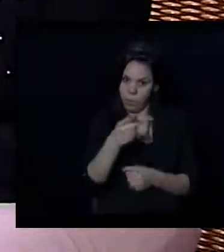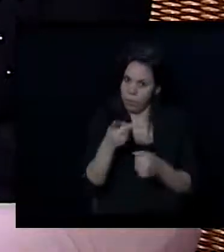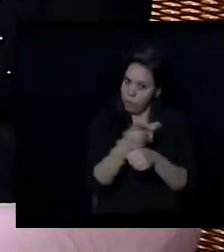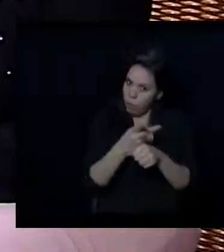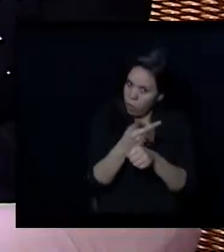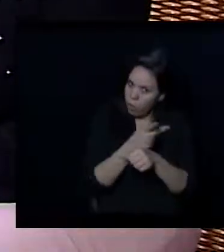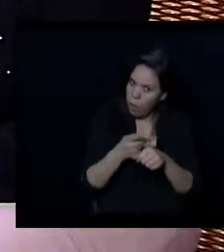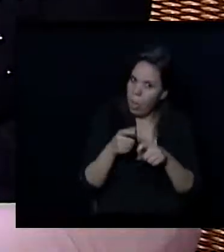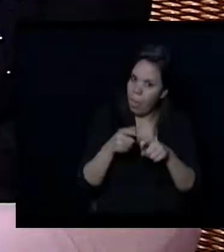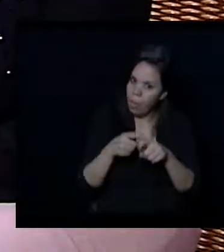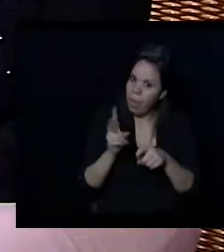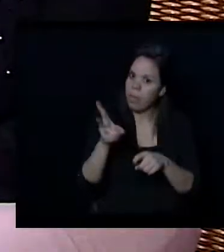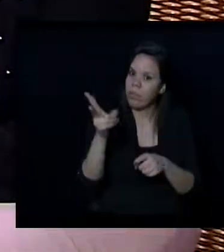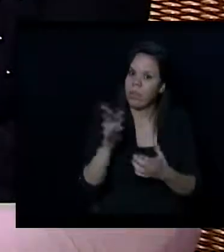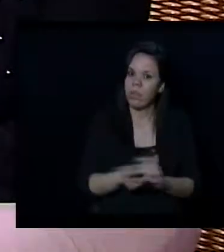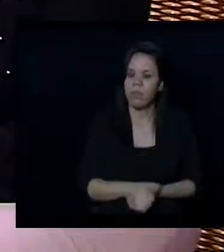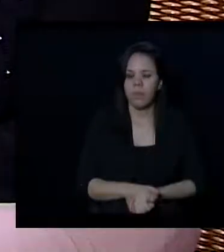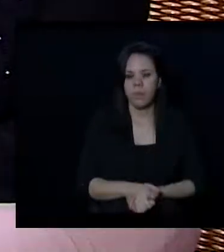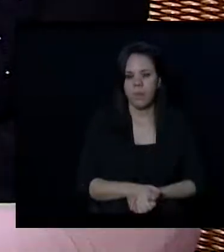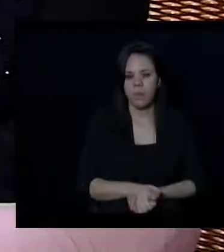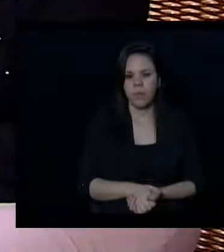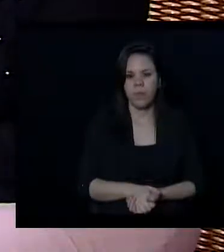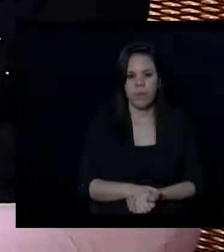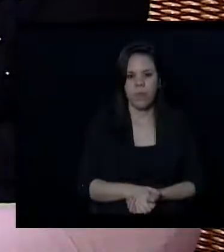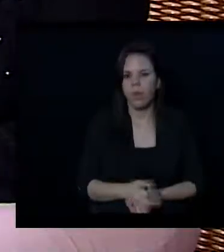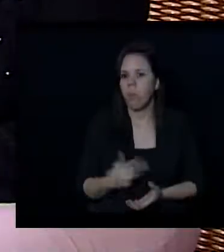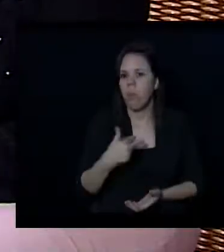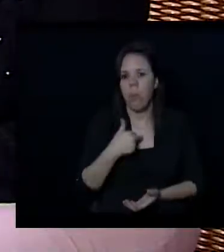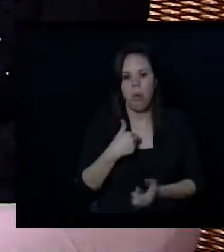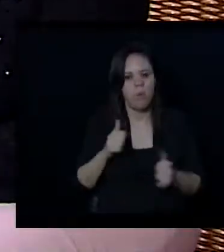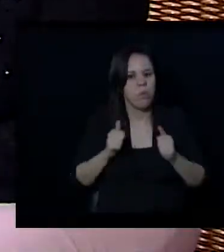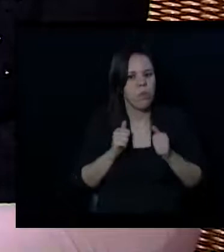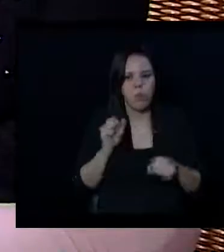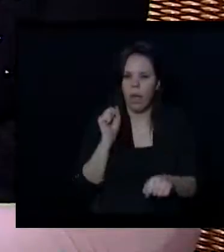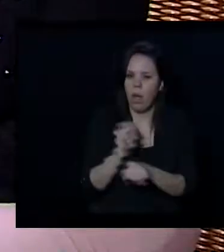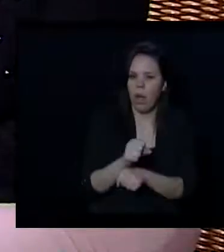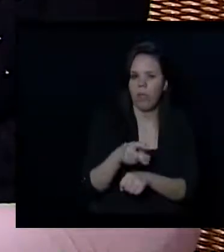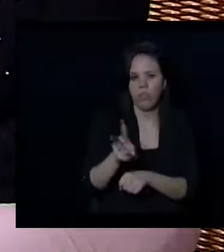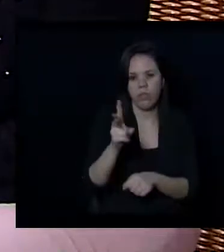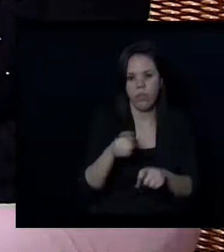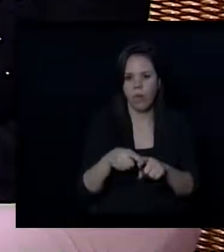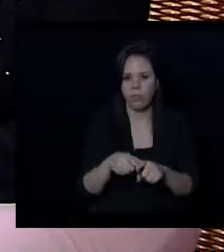médico regularmente e não deixar de ir ao médico, né?